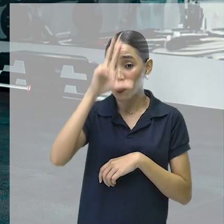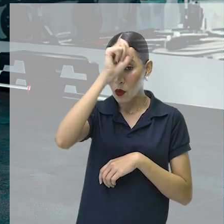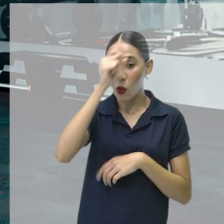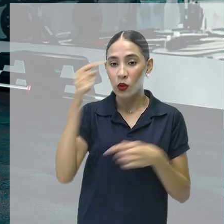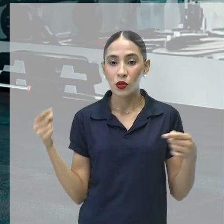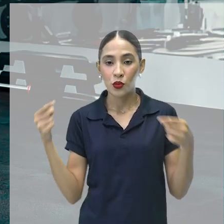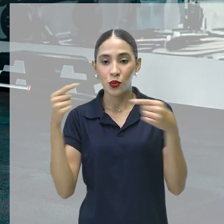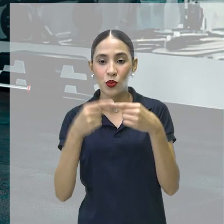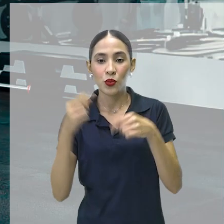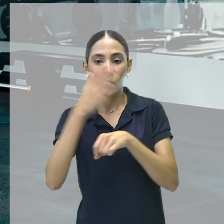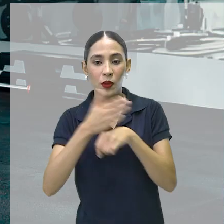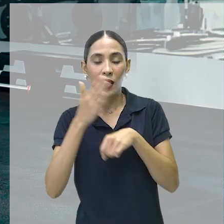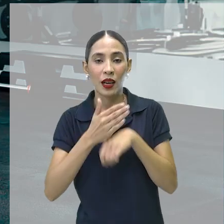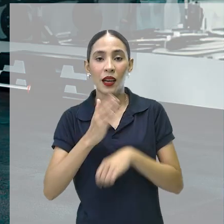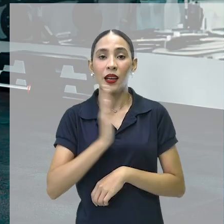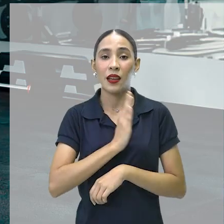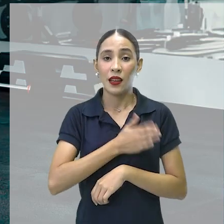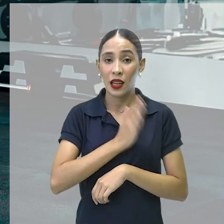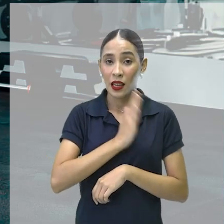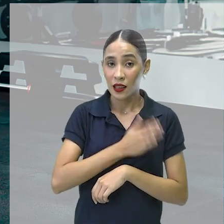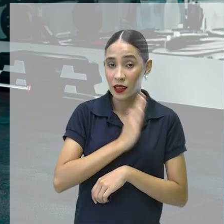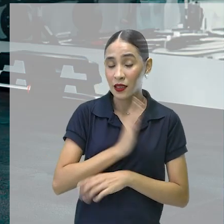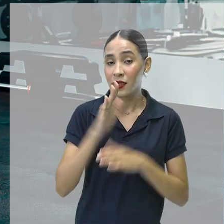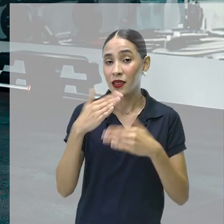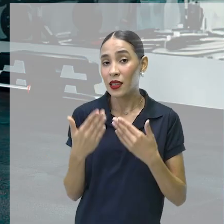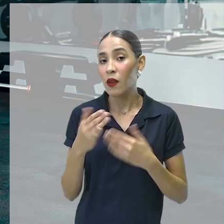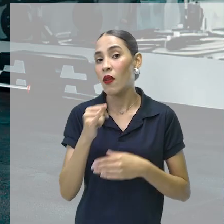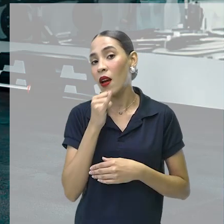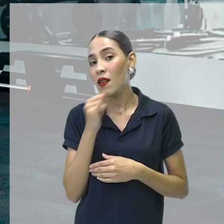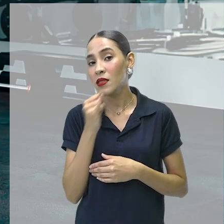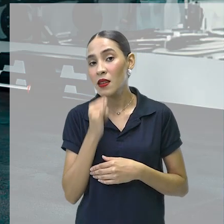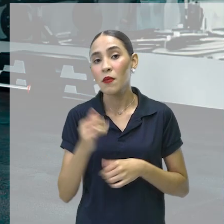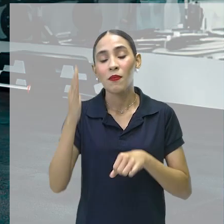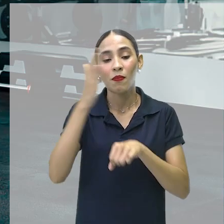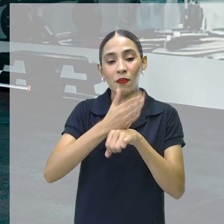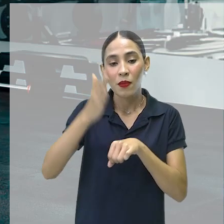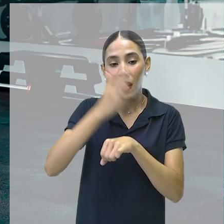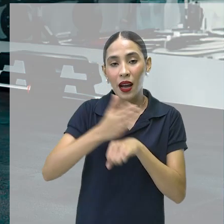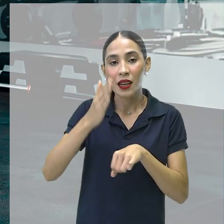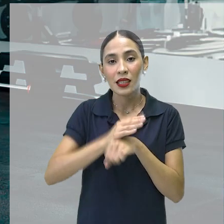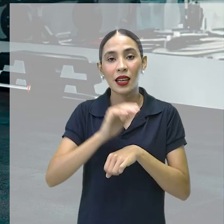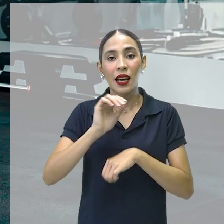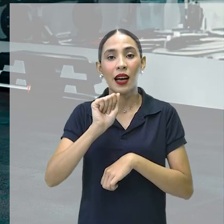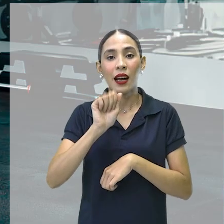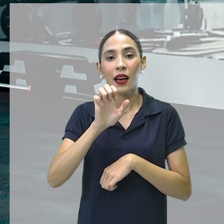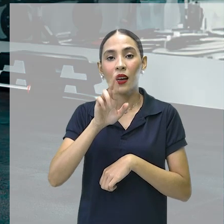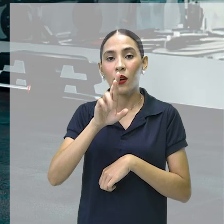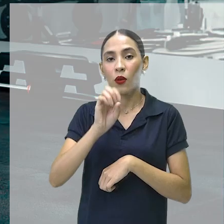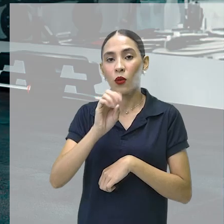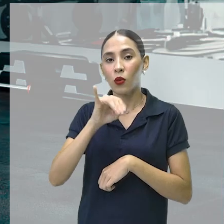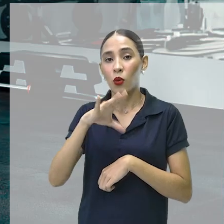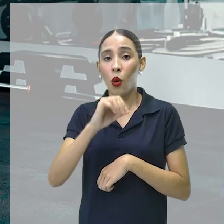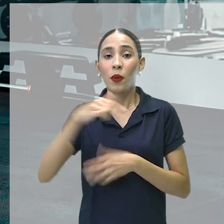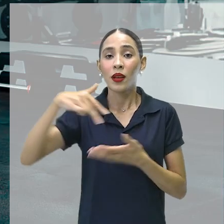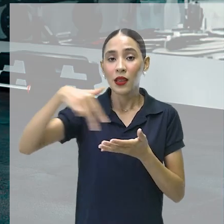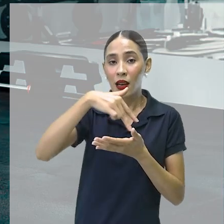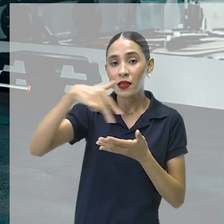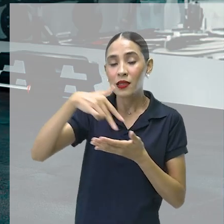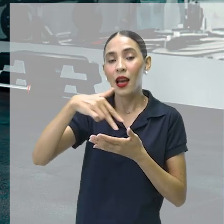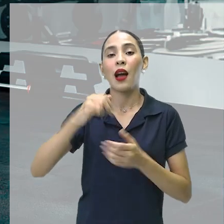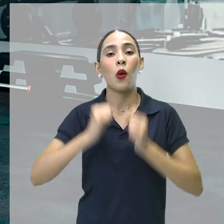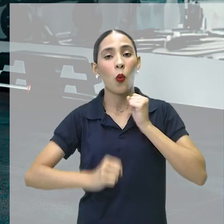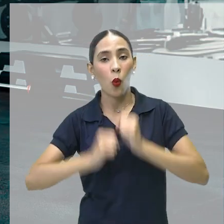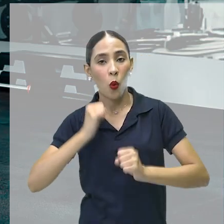com treinamento cardiovascular, ou seja, atividades aeróbicas, dançar, correr,